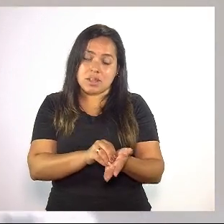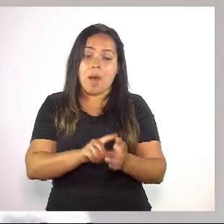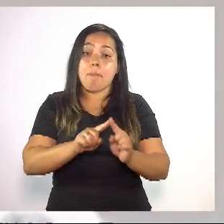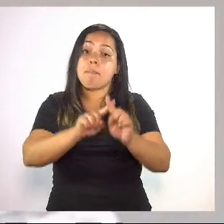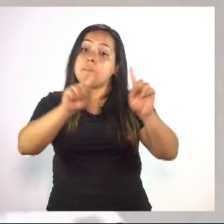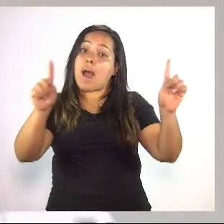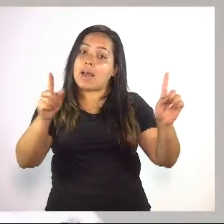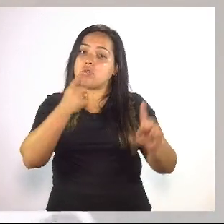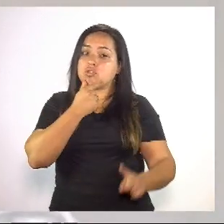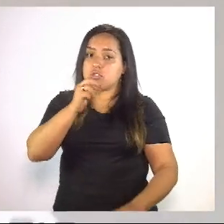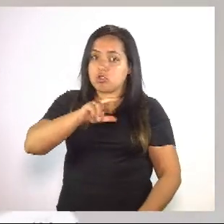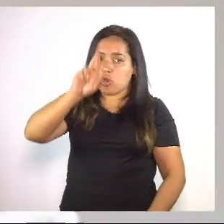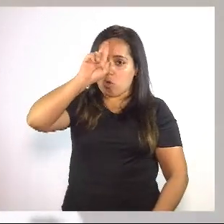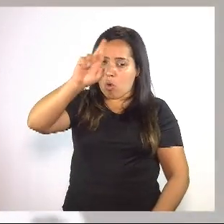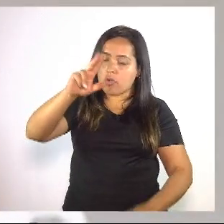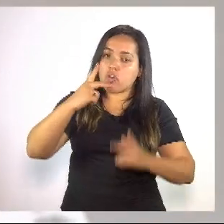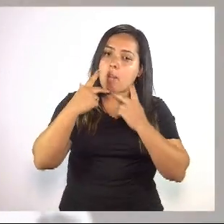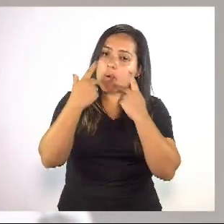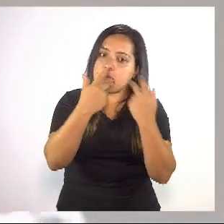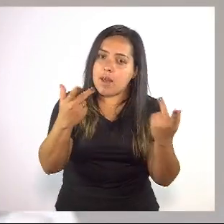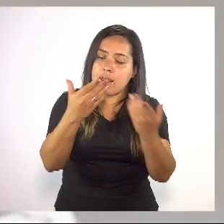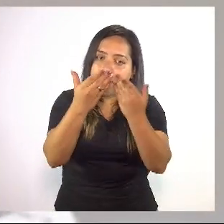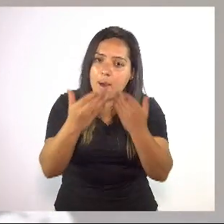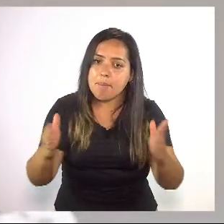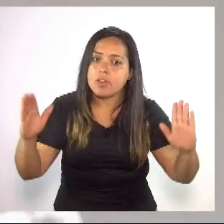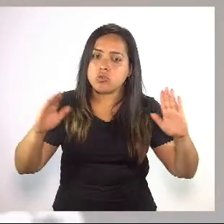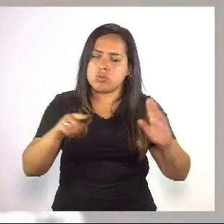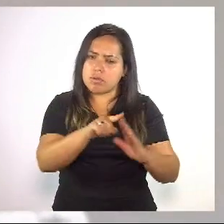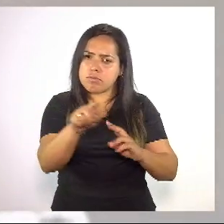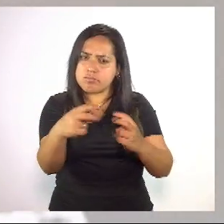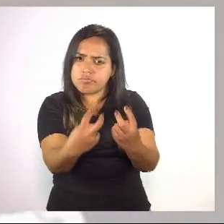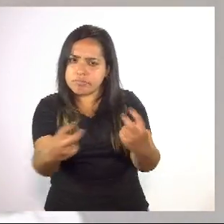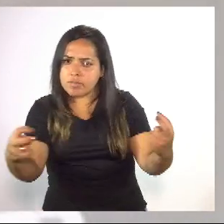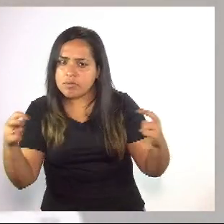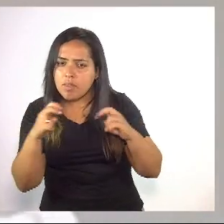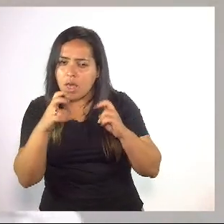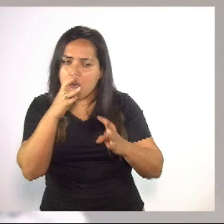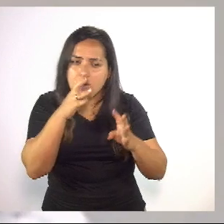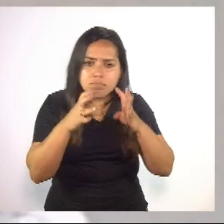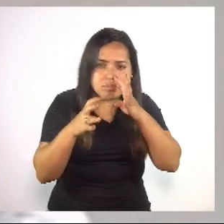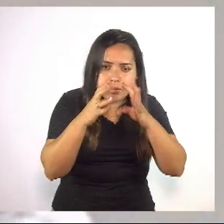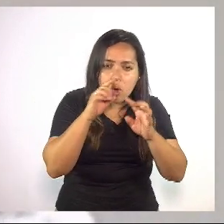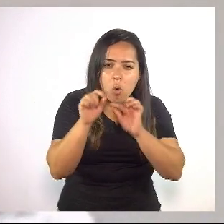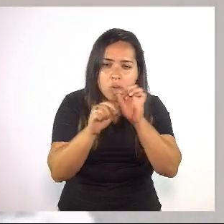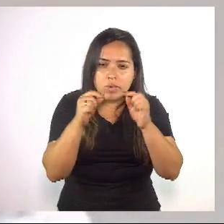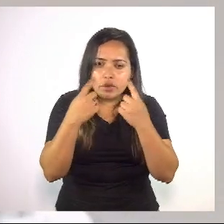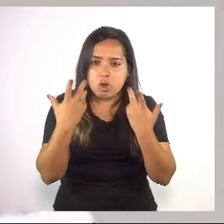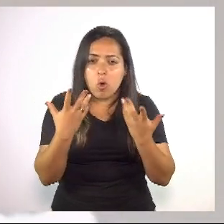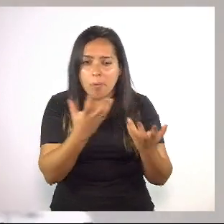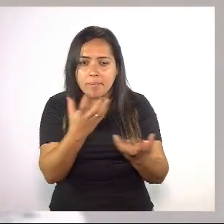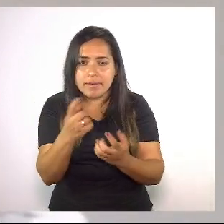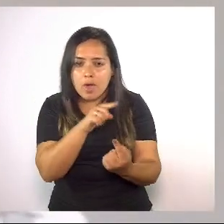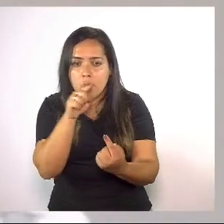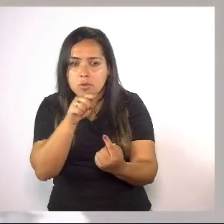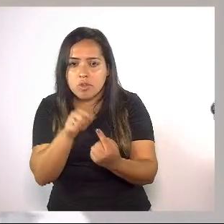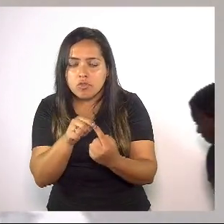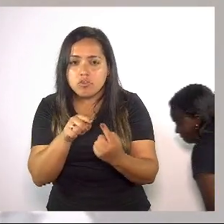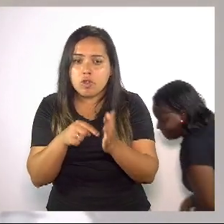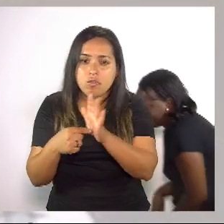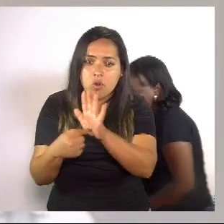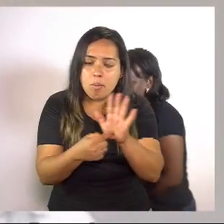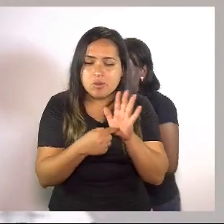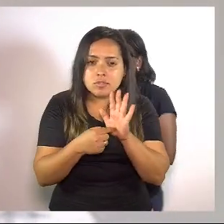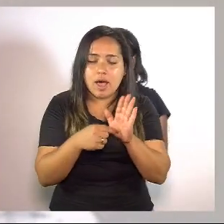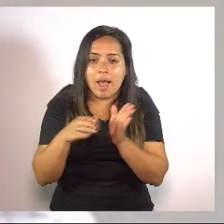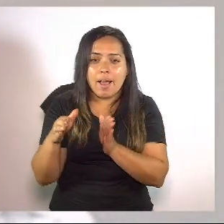eu falei na abertura, o que os senhores vão presenciar aqui, que eu pretendo demonstrar, é que nós estamos